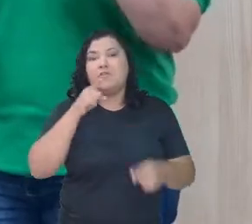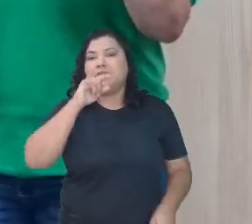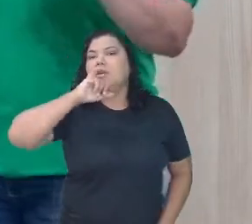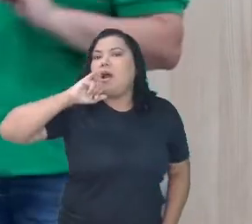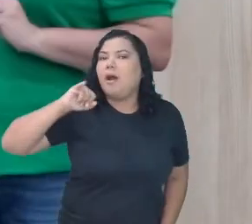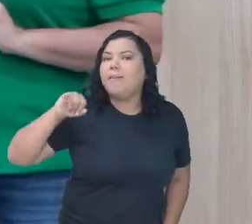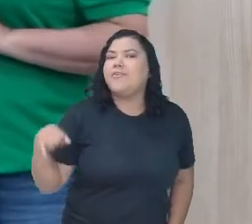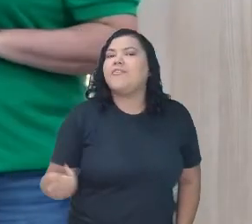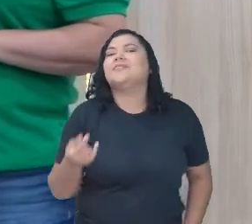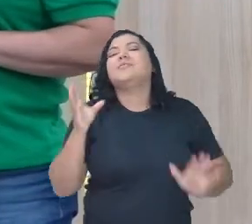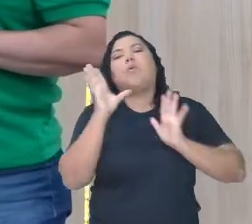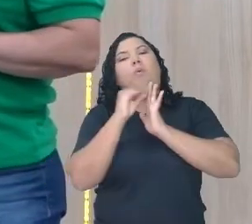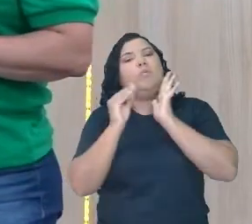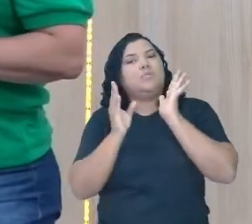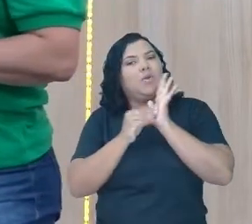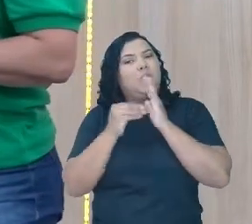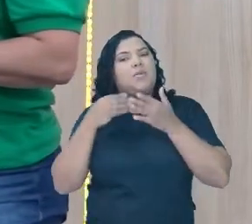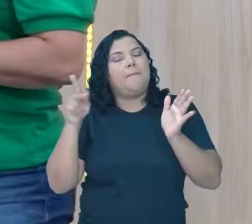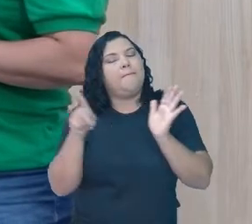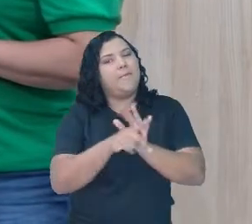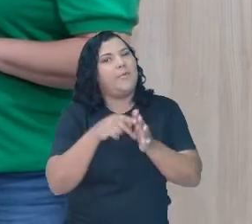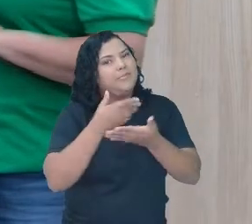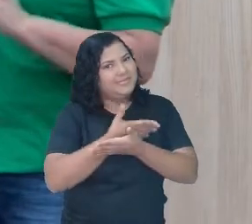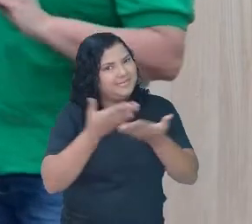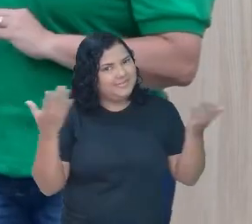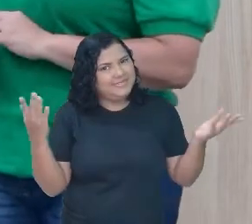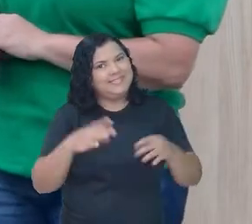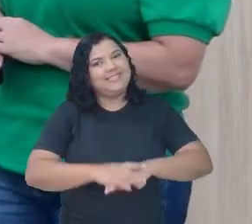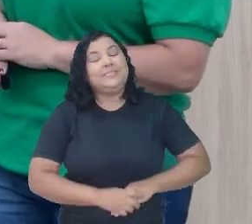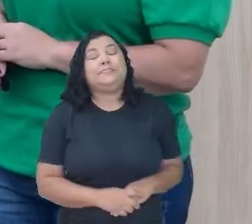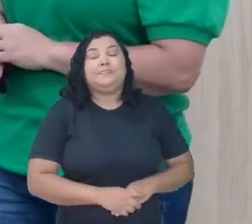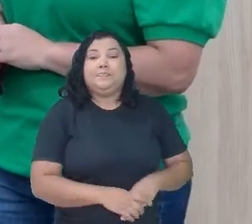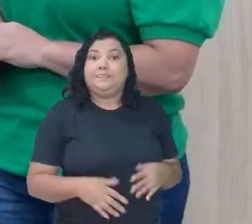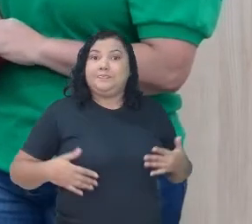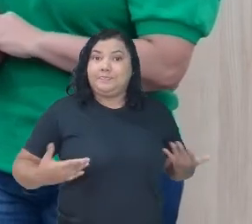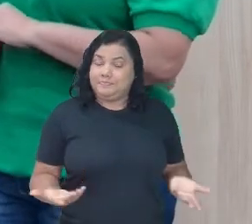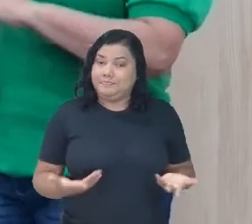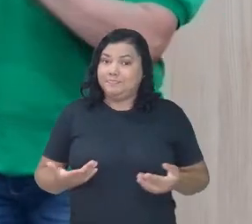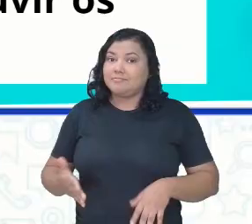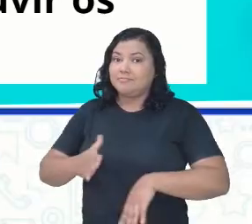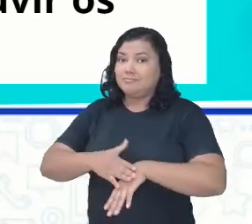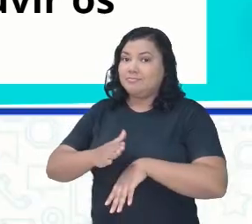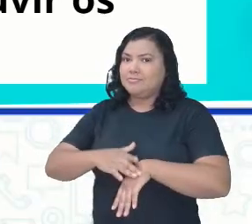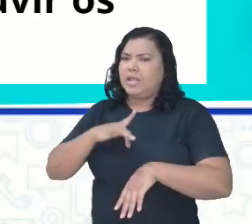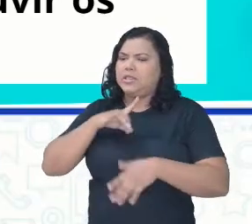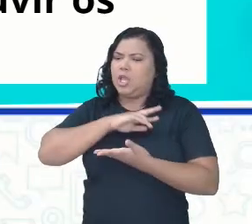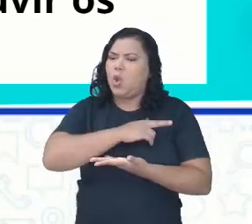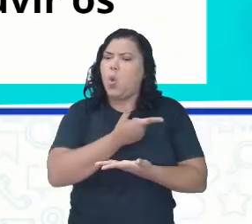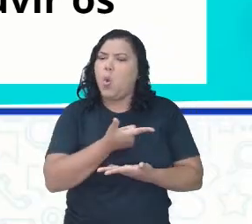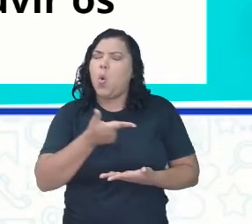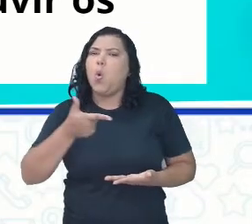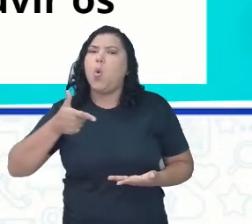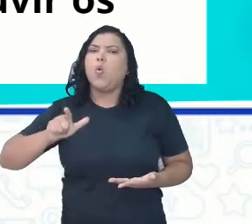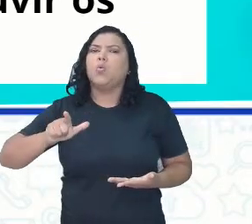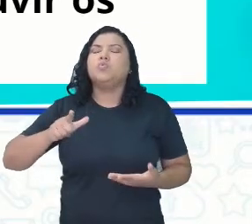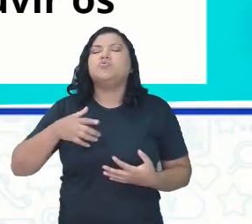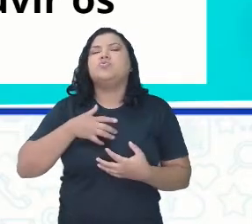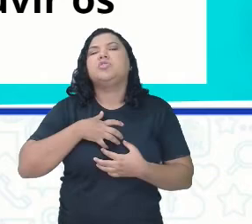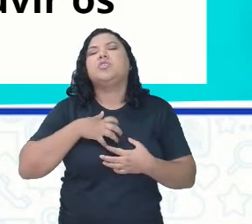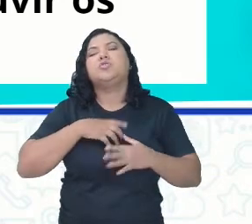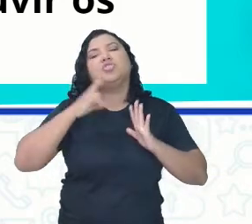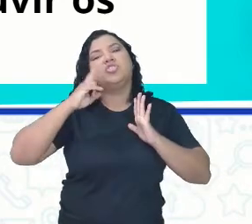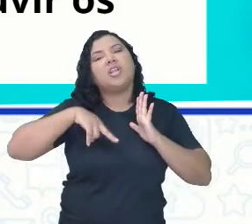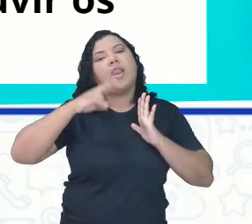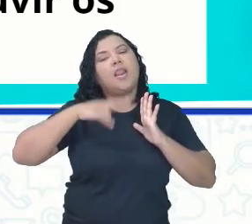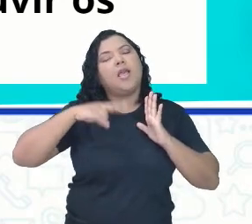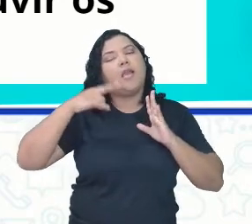aproveita porque esse conteúdo é de vocês. Nos dias atuais, temos outros meios de ler e